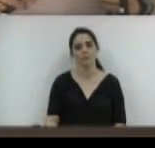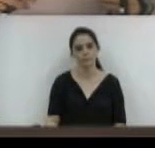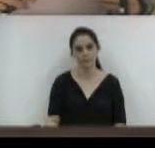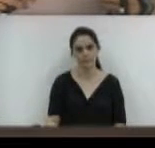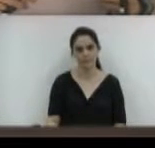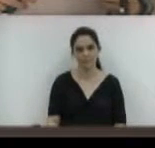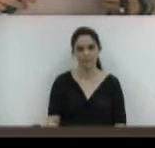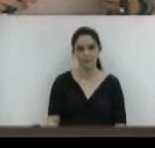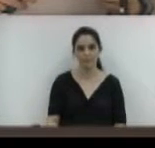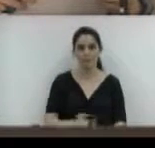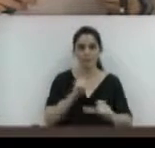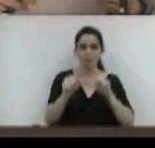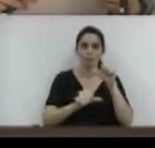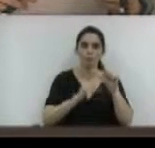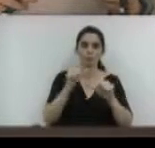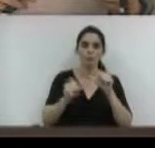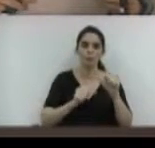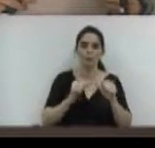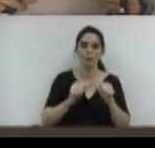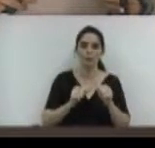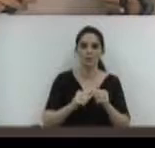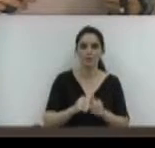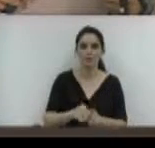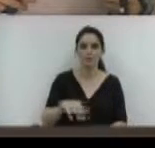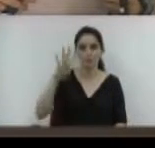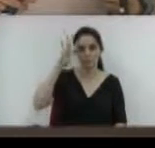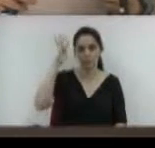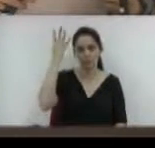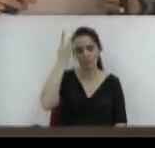264/2006, alterada pelas Resoluções